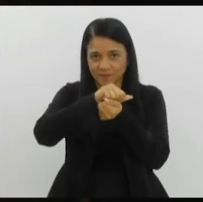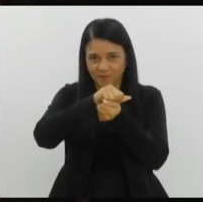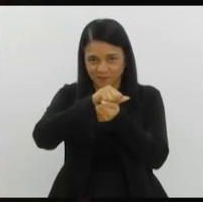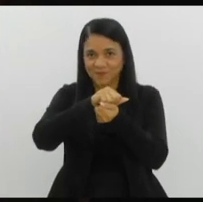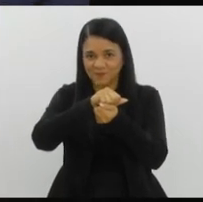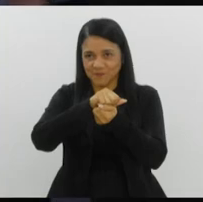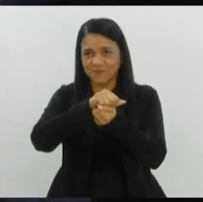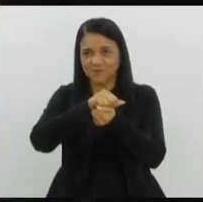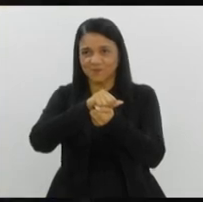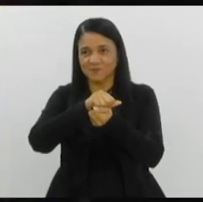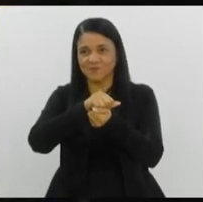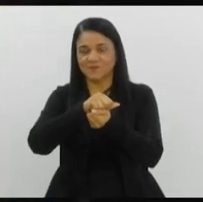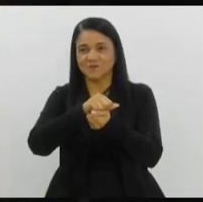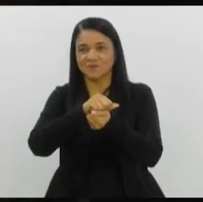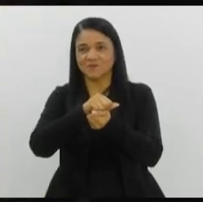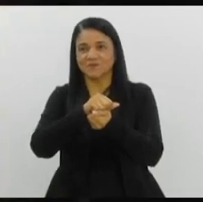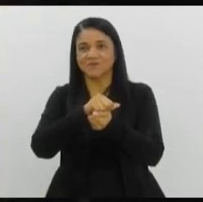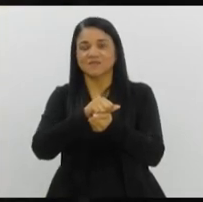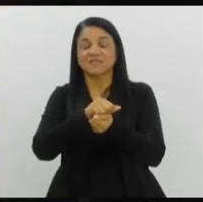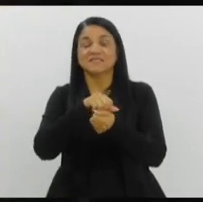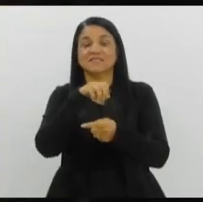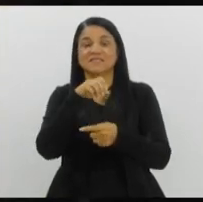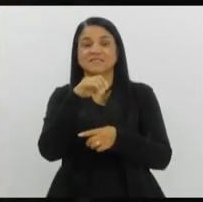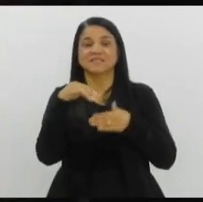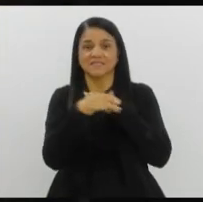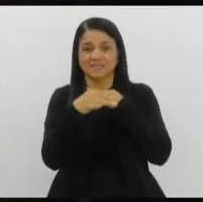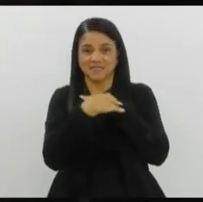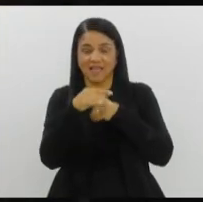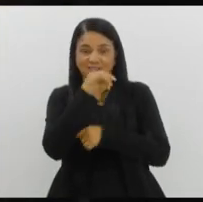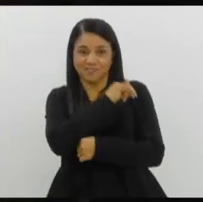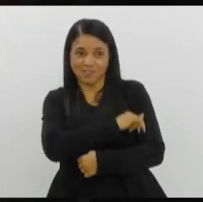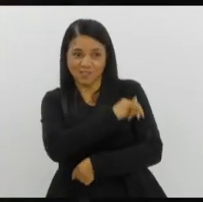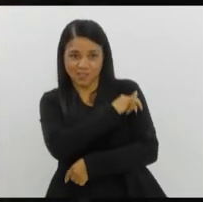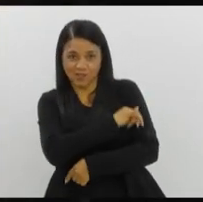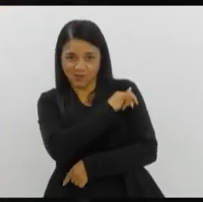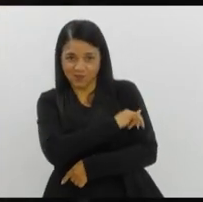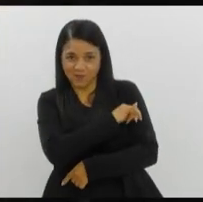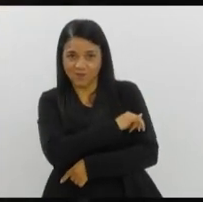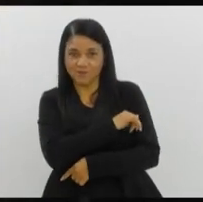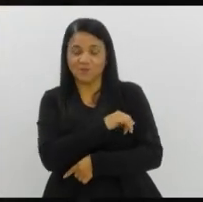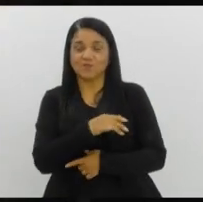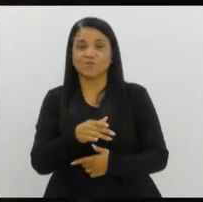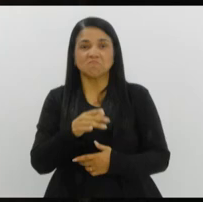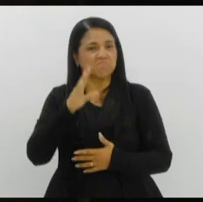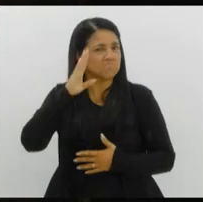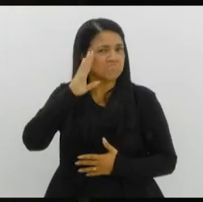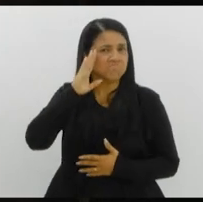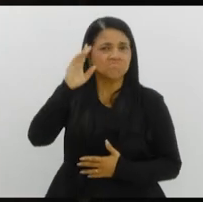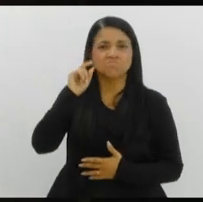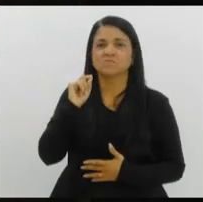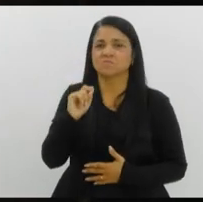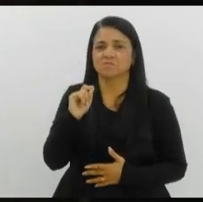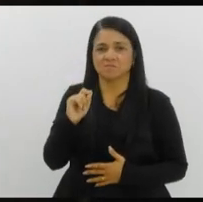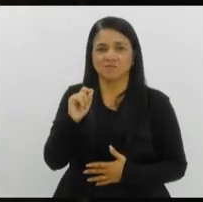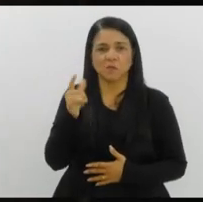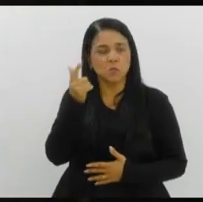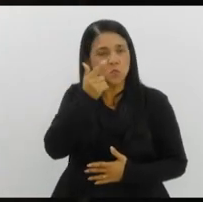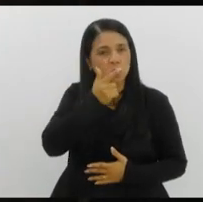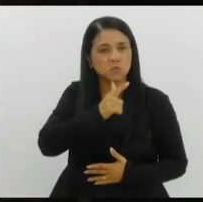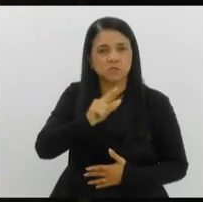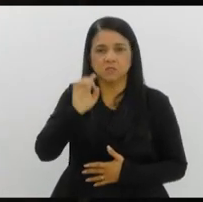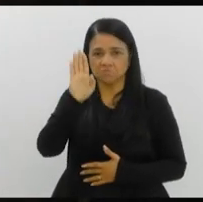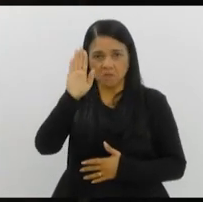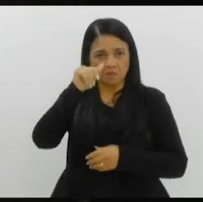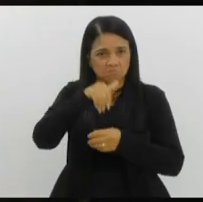que, na cidade do Rio de Janeiro, deputada Tiaju, né, foi fundamental para que eu conquistasse esse